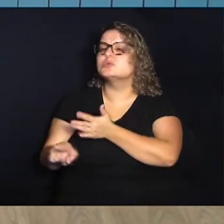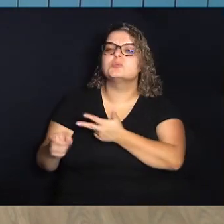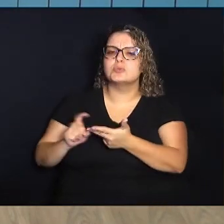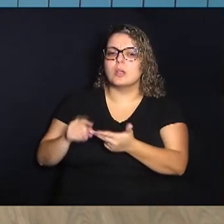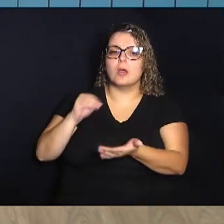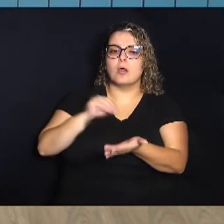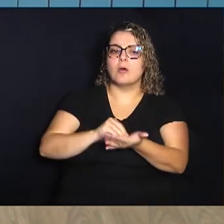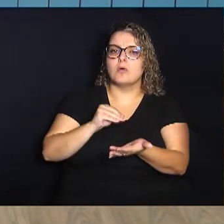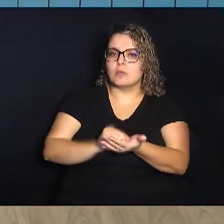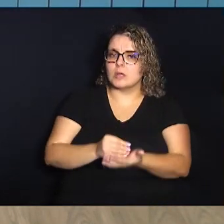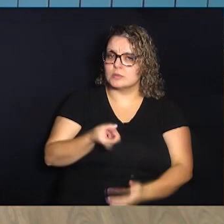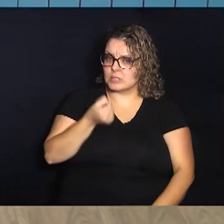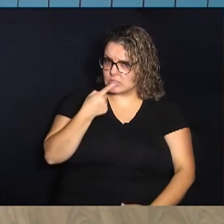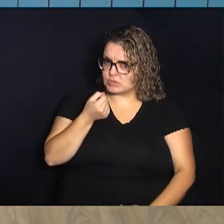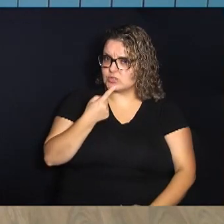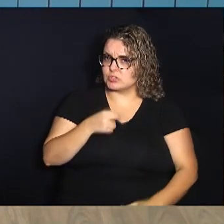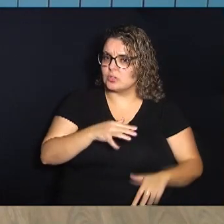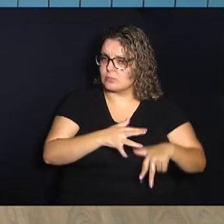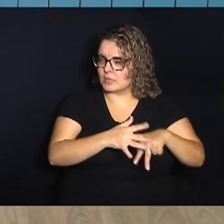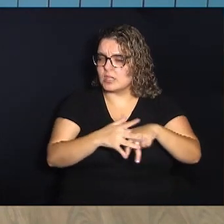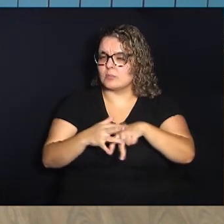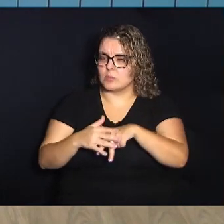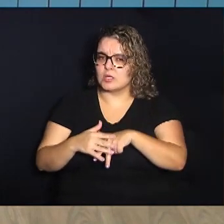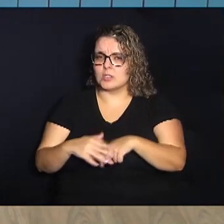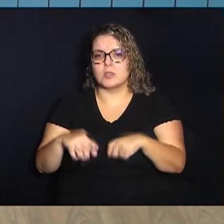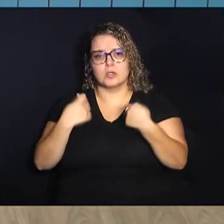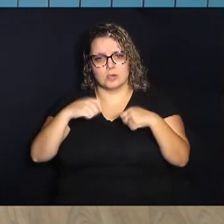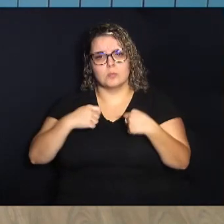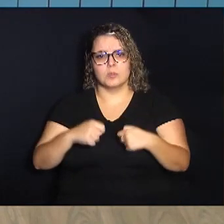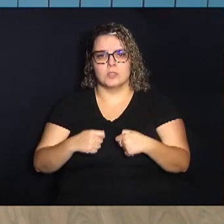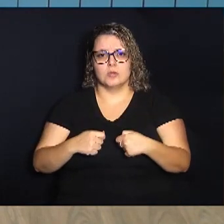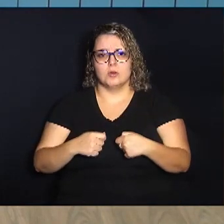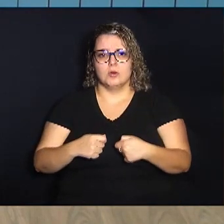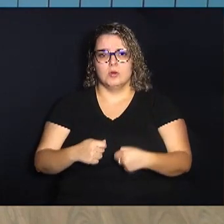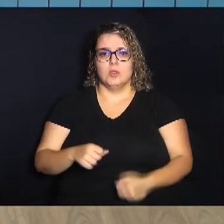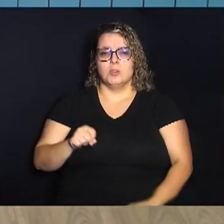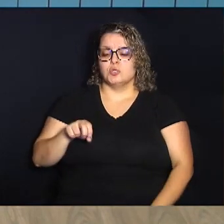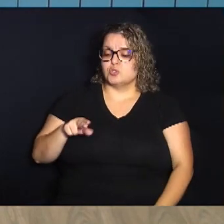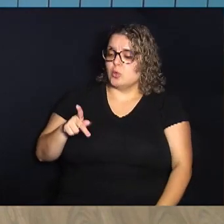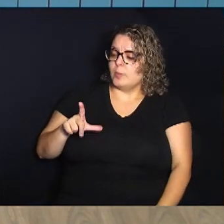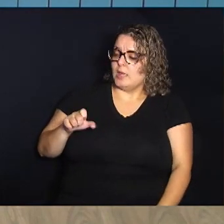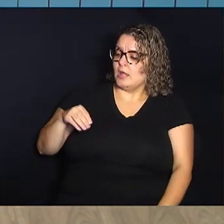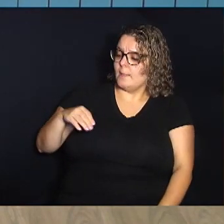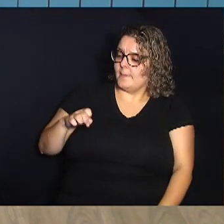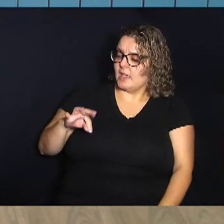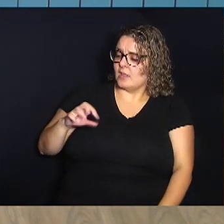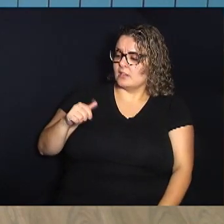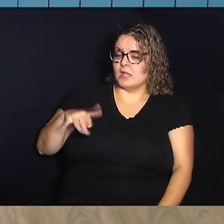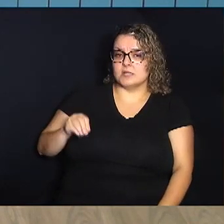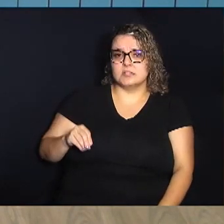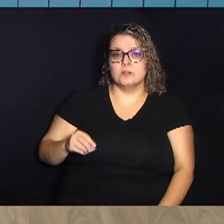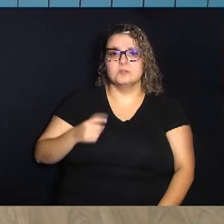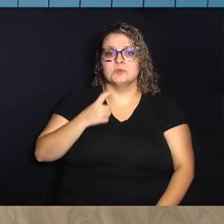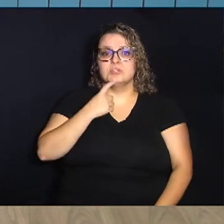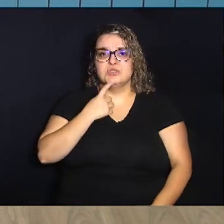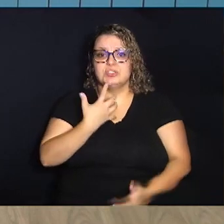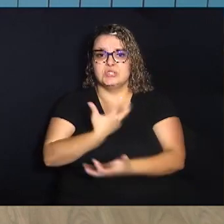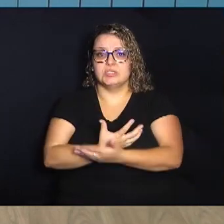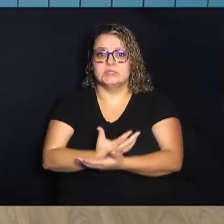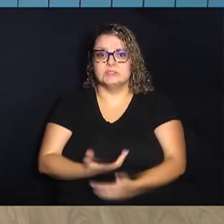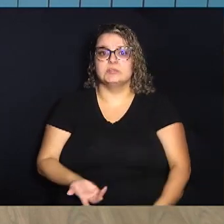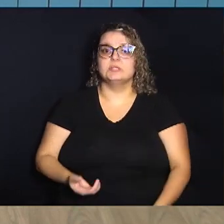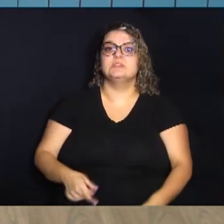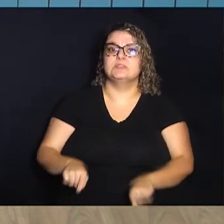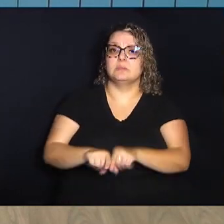de medicamentos para pacientes que necessitam de suplementação de cálcio e vitaminas D1